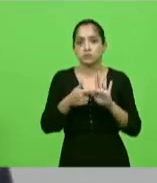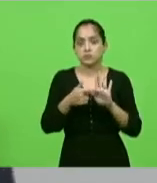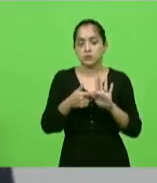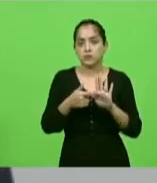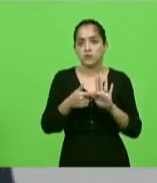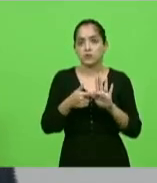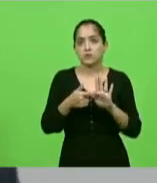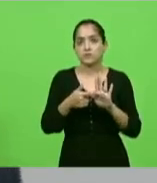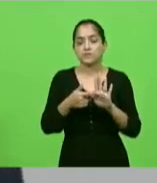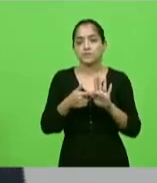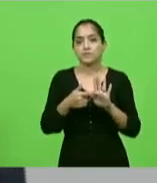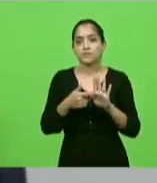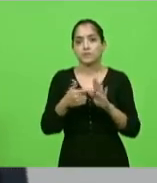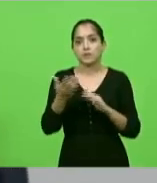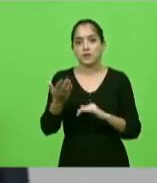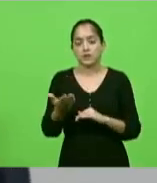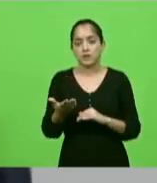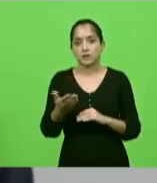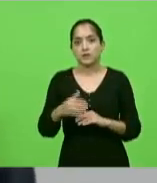porque,